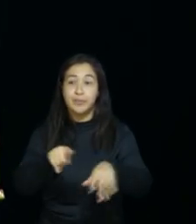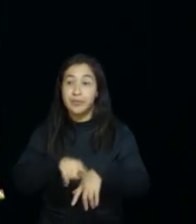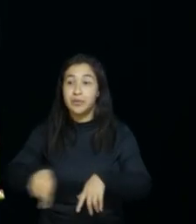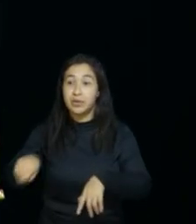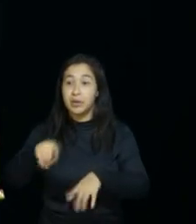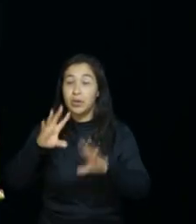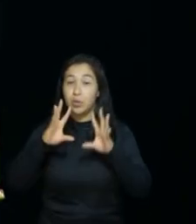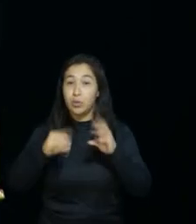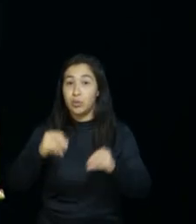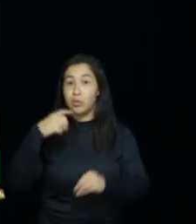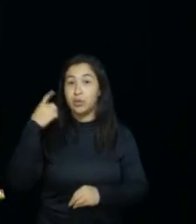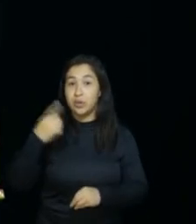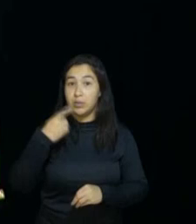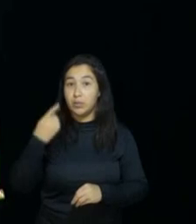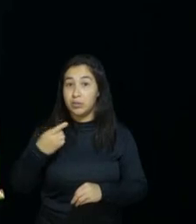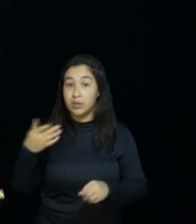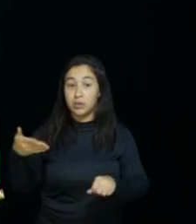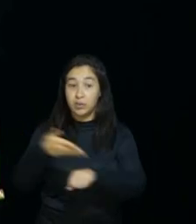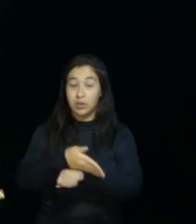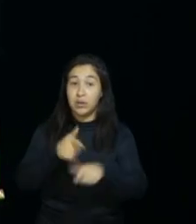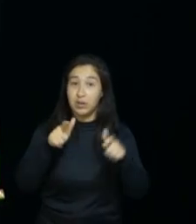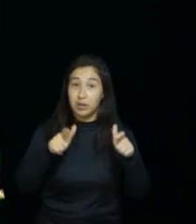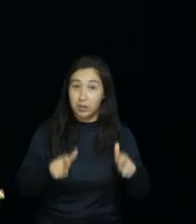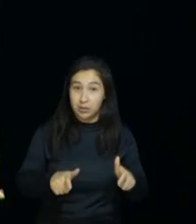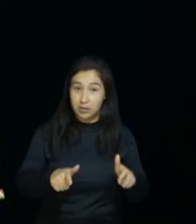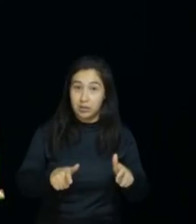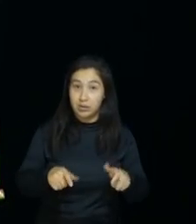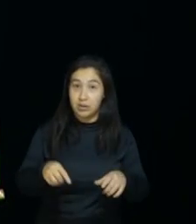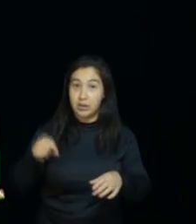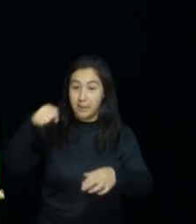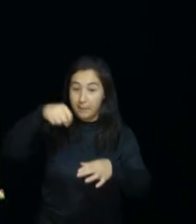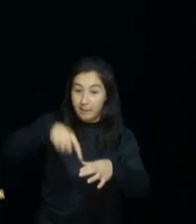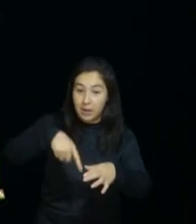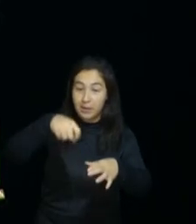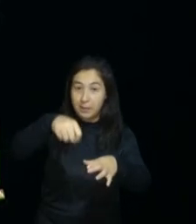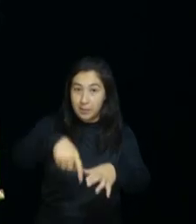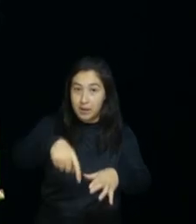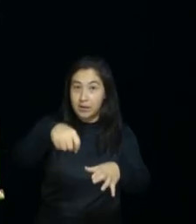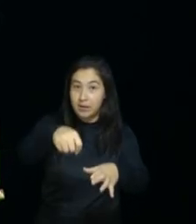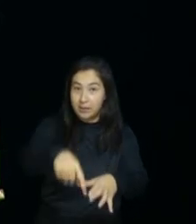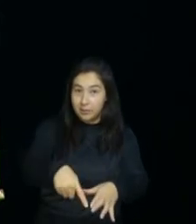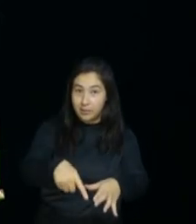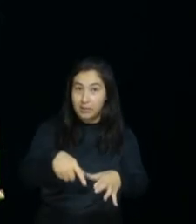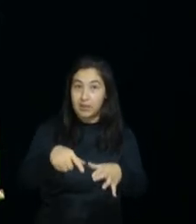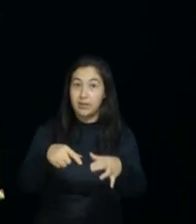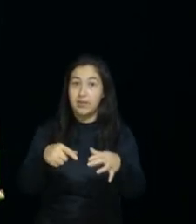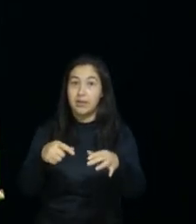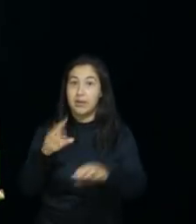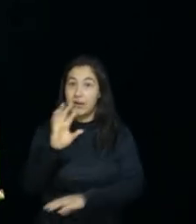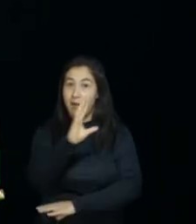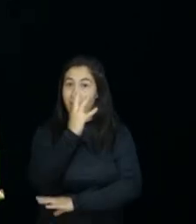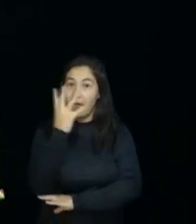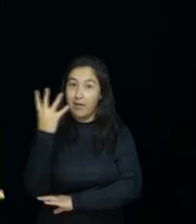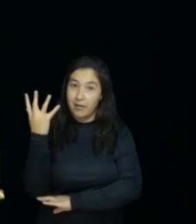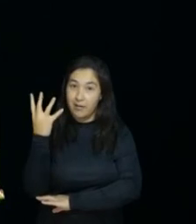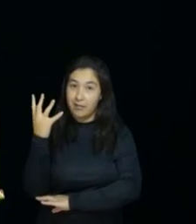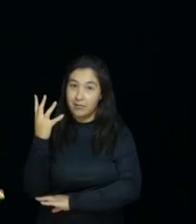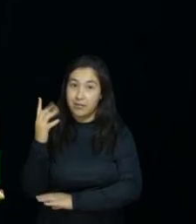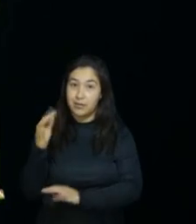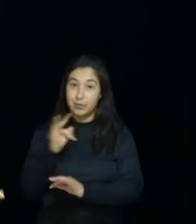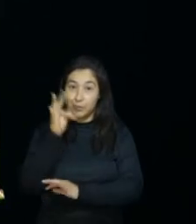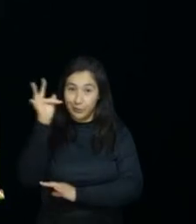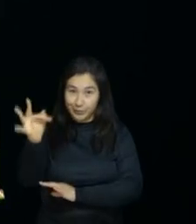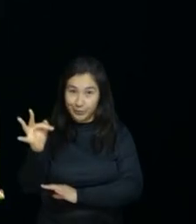aqui, e nós faremos o plantio de mudas nativas para a neutralização desse carbono na próxima edição. E a